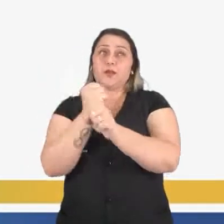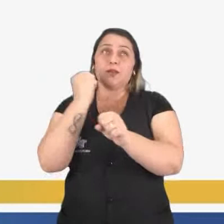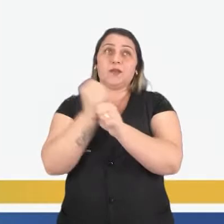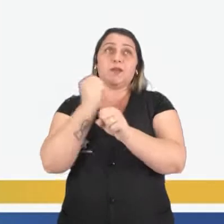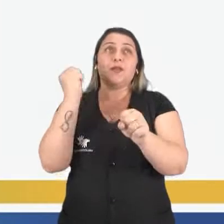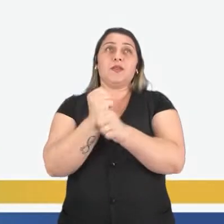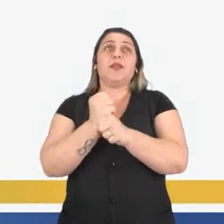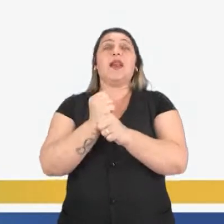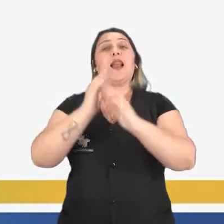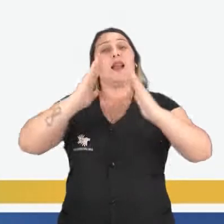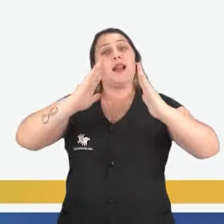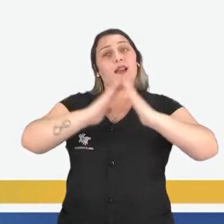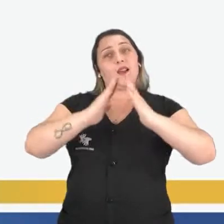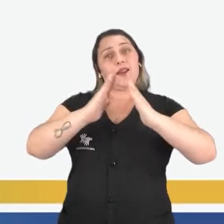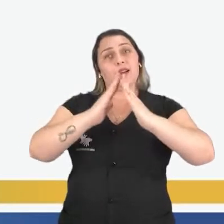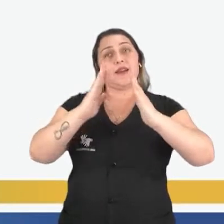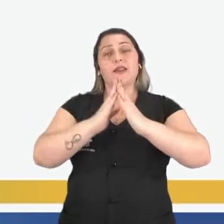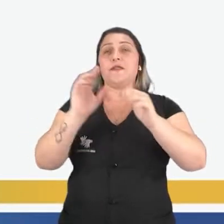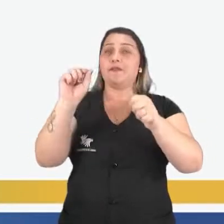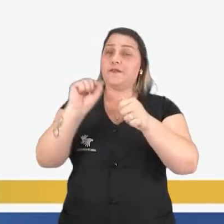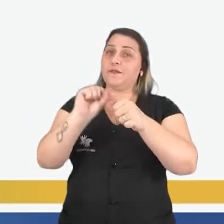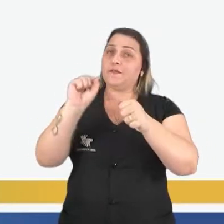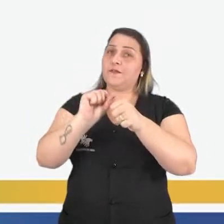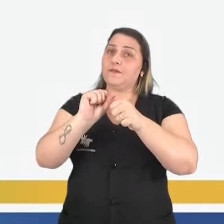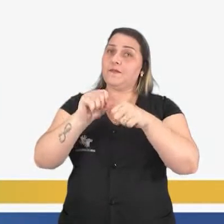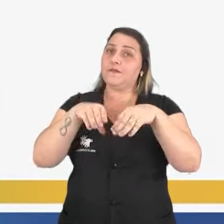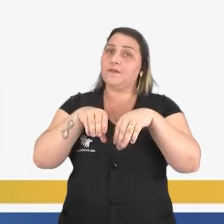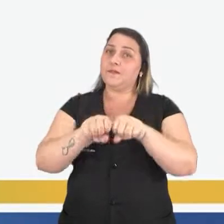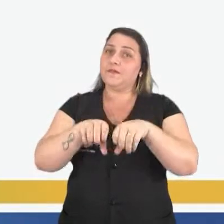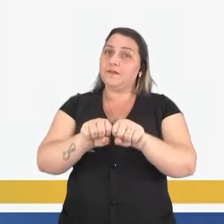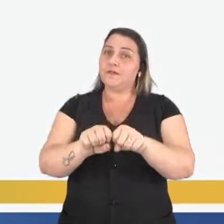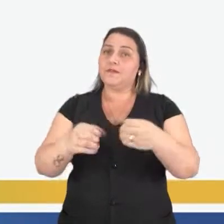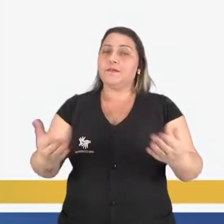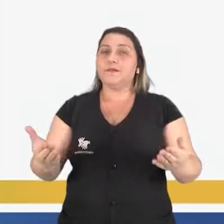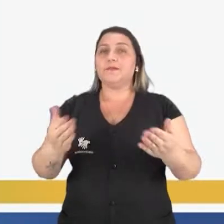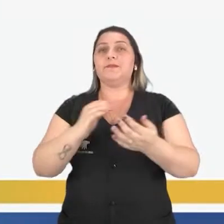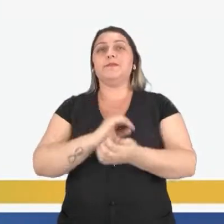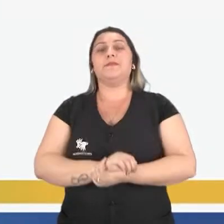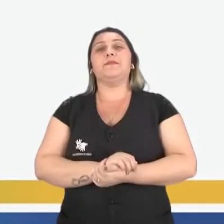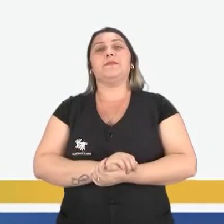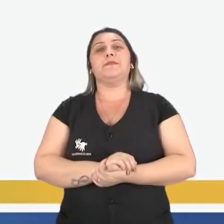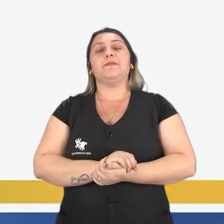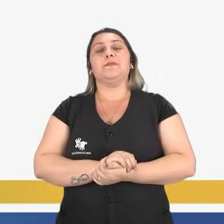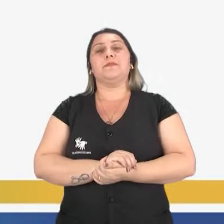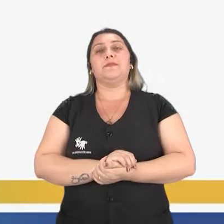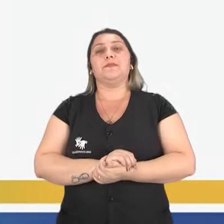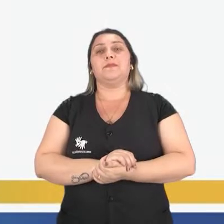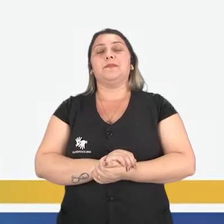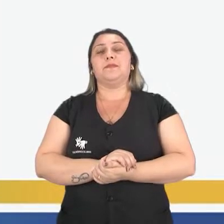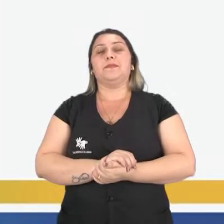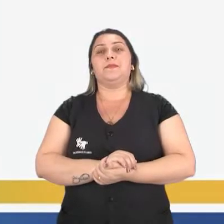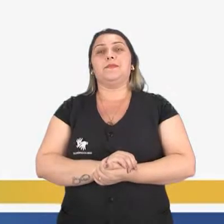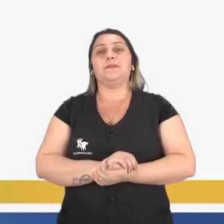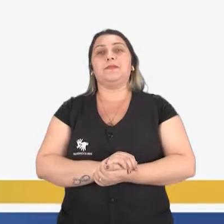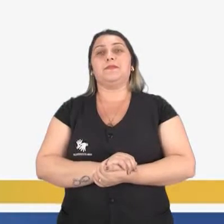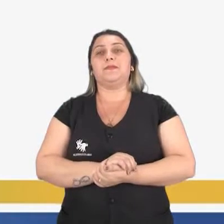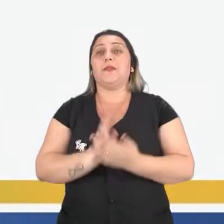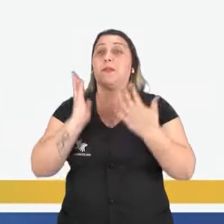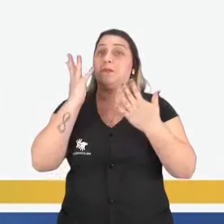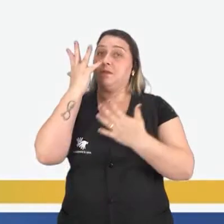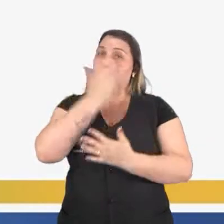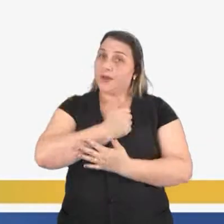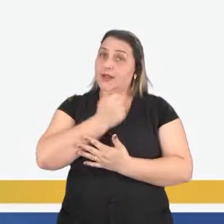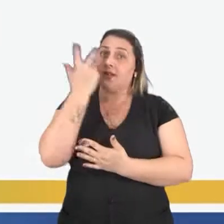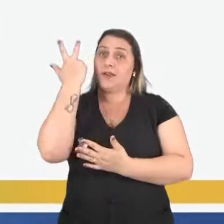aí. Tem muitas casas lá que são feitas de barros, né? Então, é uma